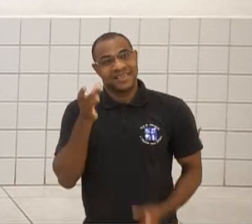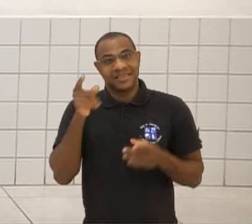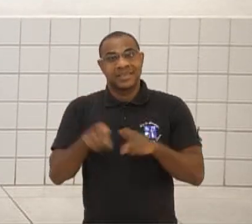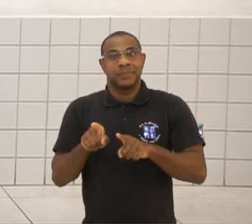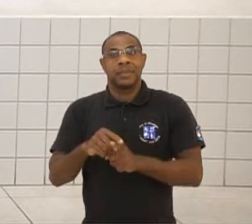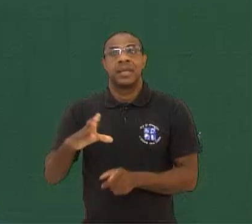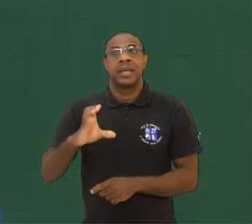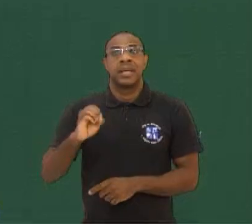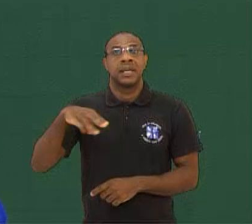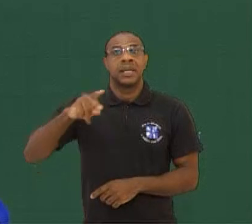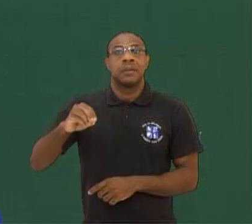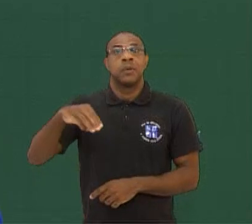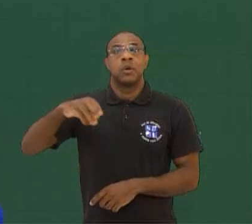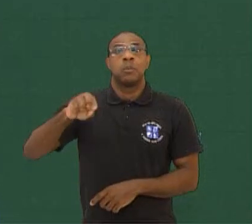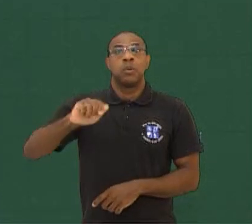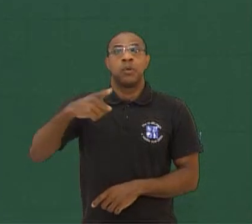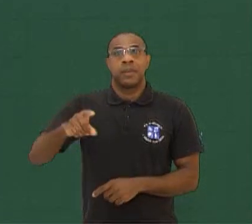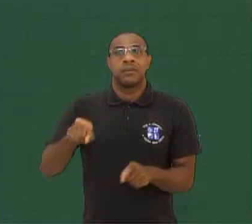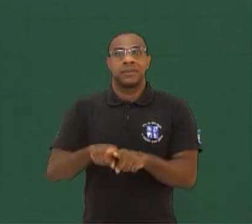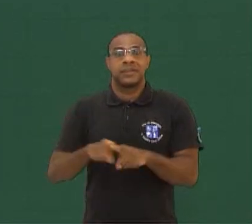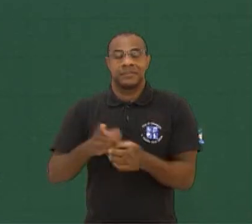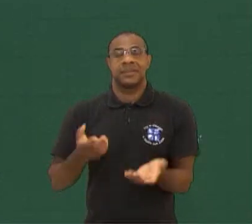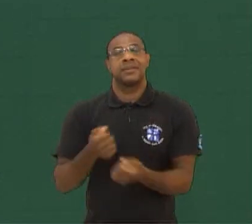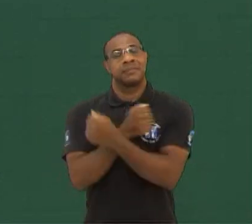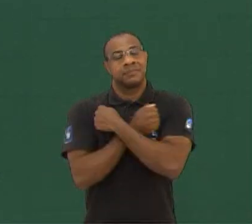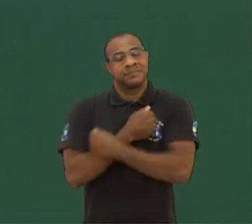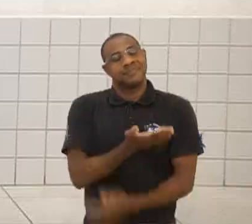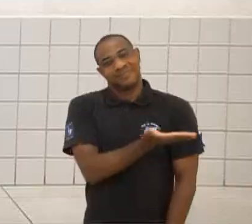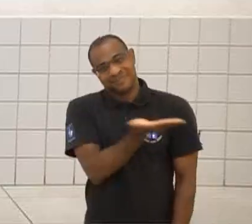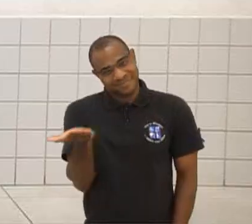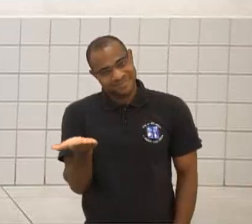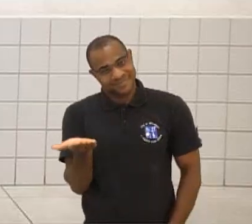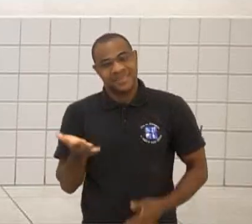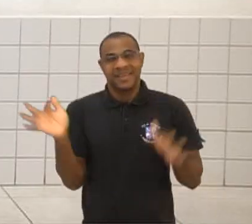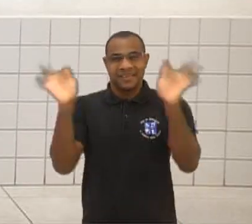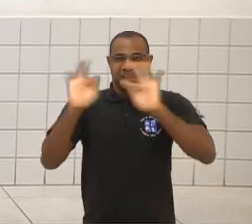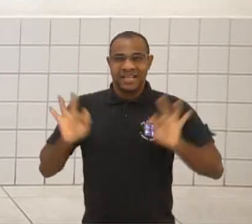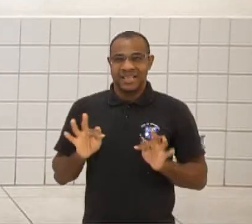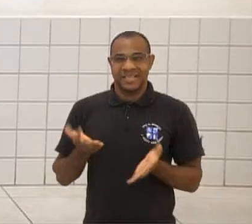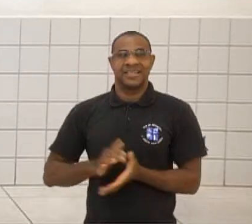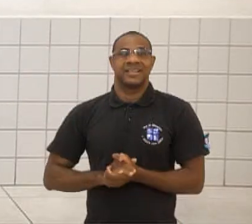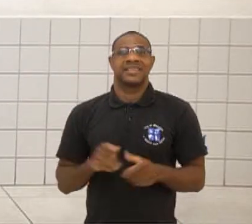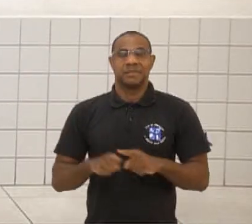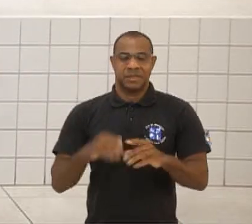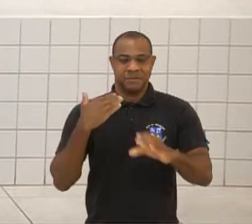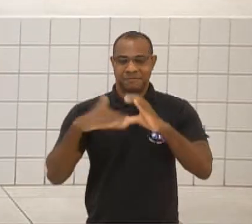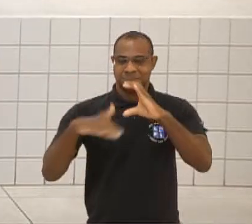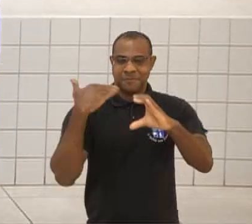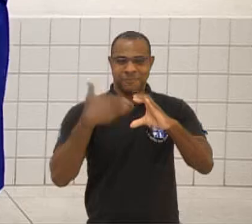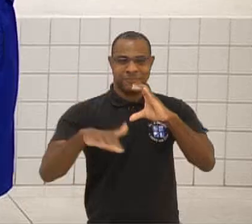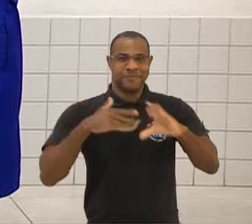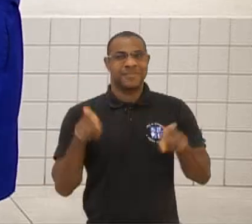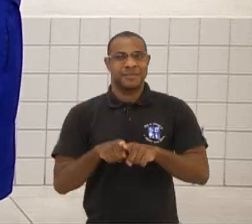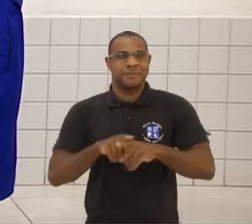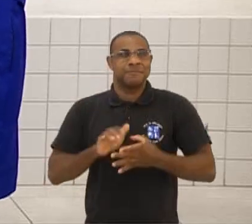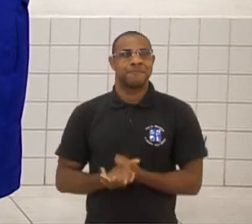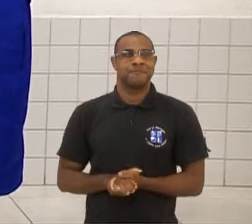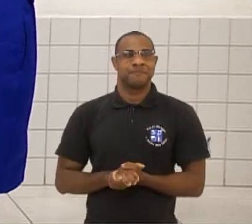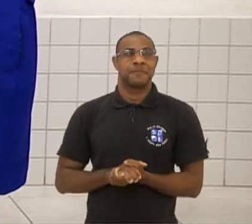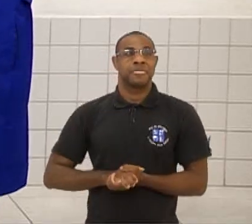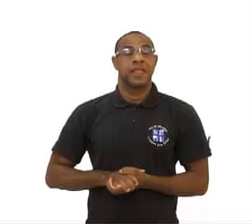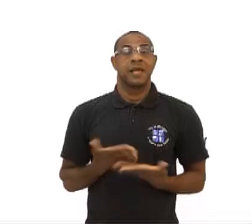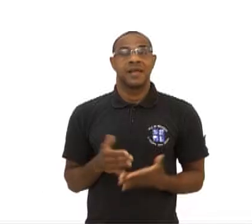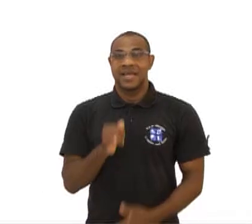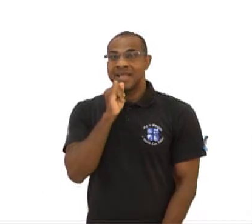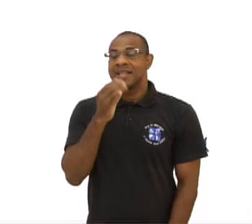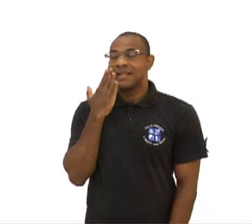Mourão também em peso aqui no chat do Aula Paraná. Muito obrigada, a gente fica muito feliz de receber as mensagens de vocês. Vamos ver o outro exemplo que tem aqui, ó.